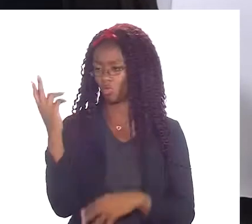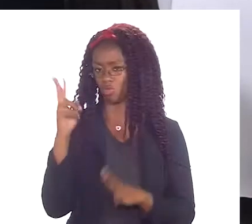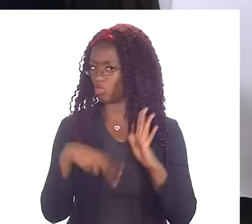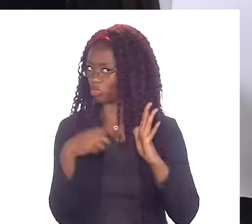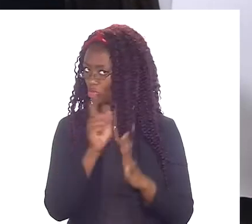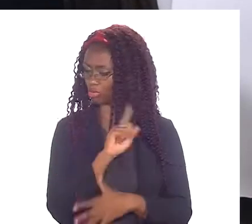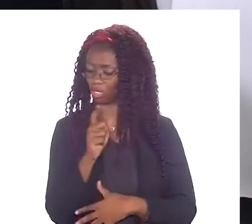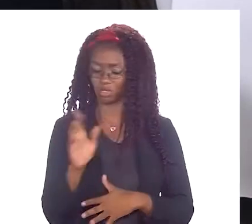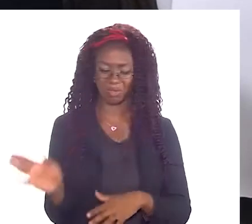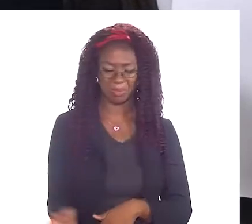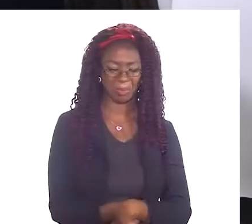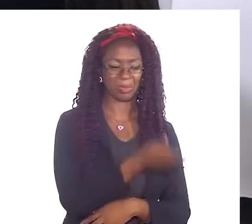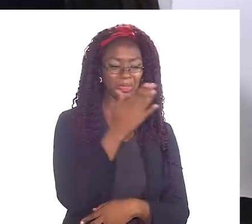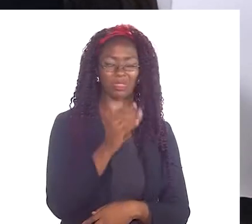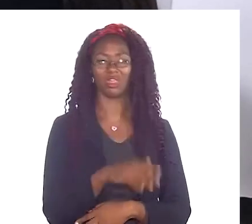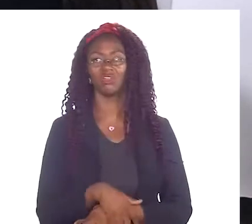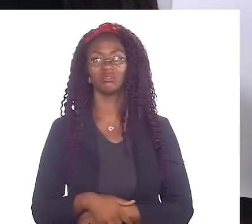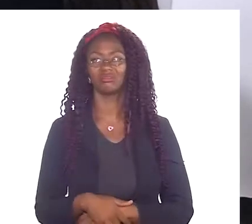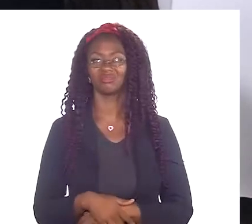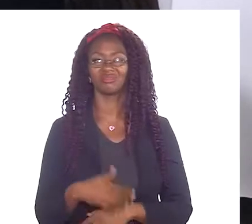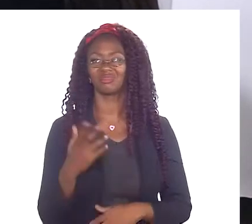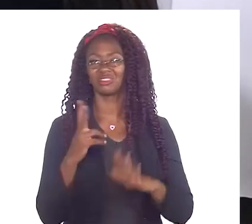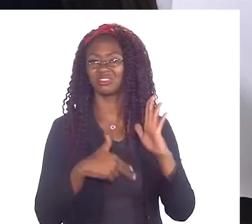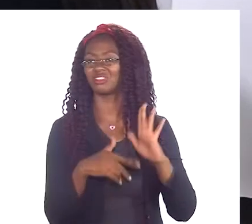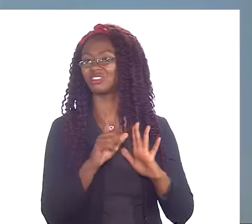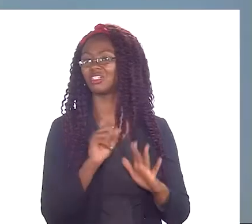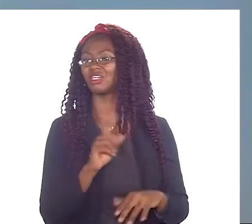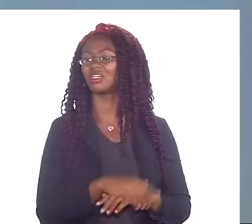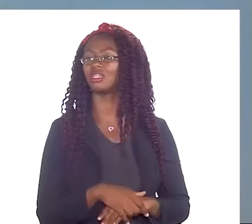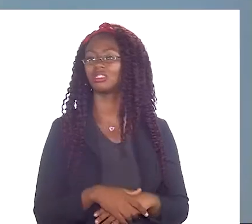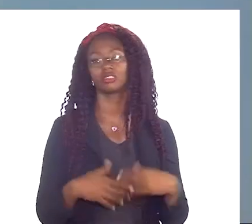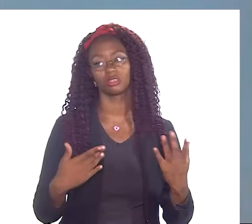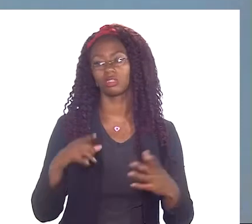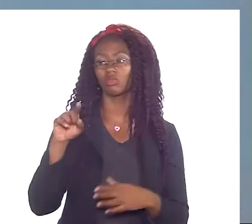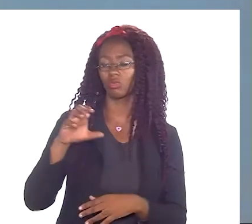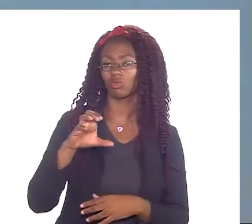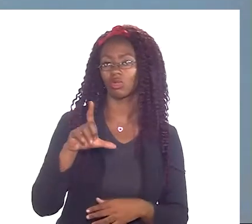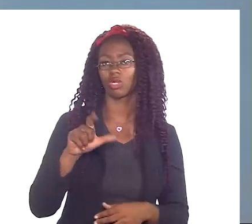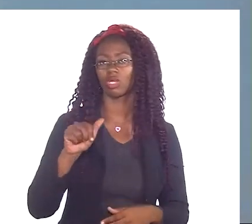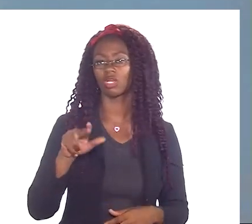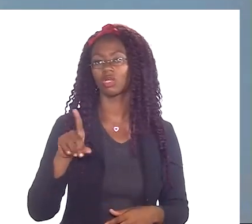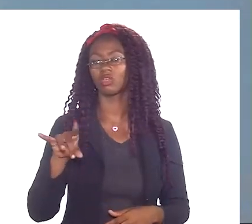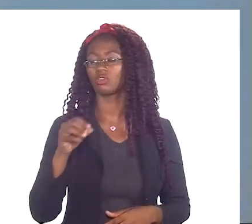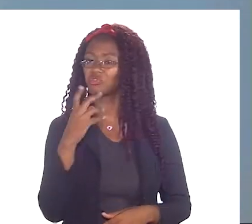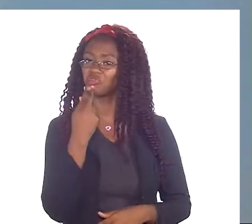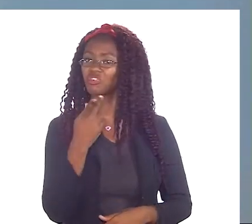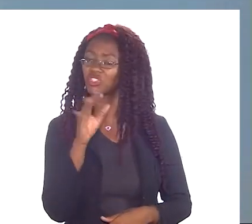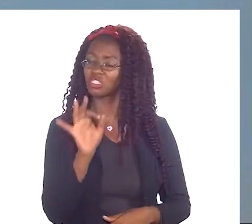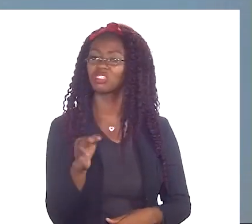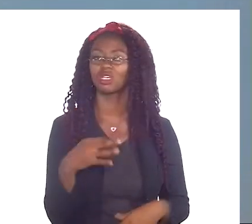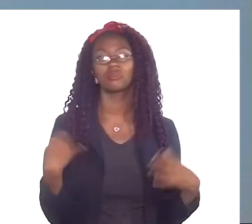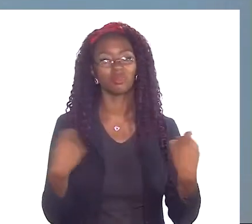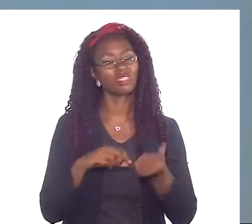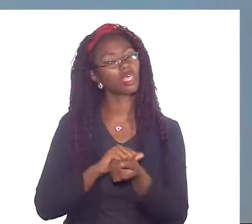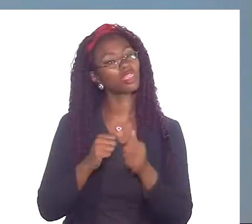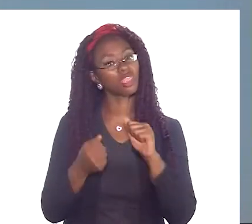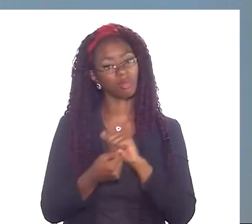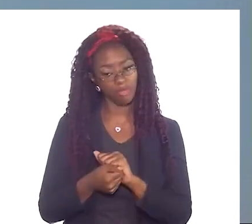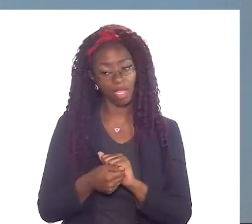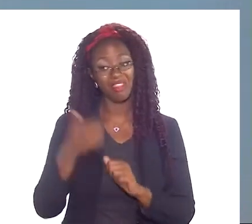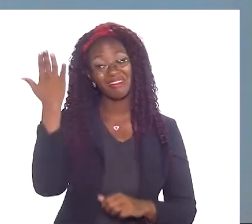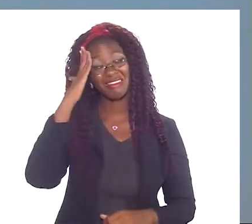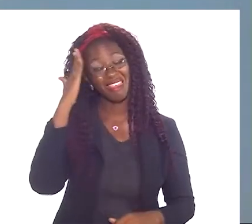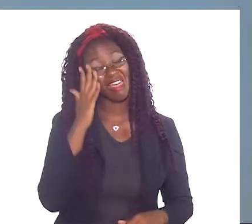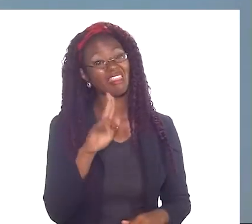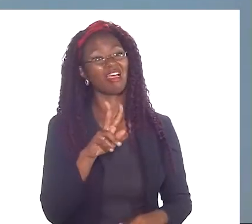já nem lê. Já passa e vai para o outro, né? Então, eu acho que o Cláudio foi muito assertivo quando ele trouxe a questão da